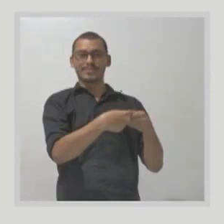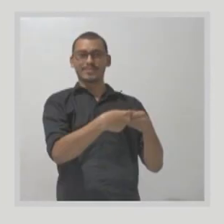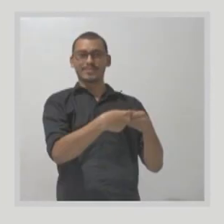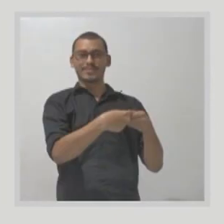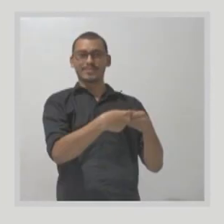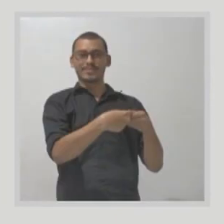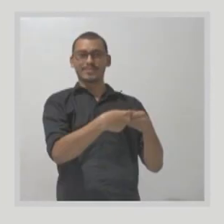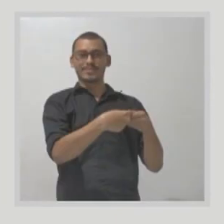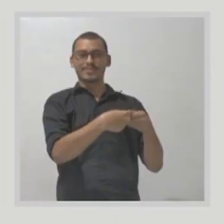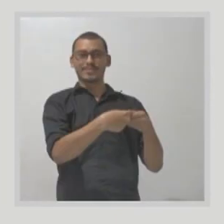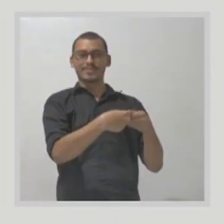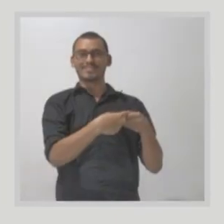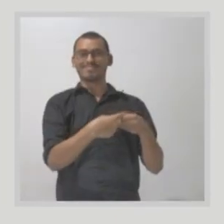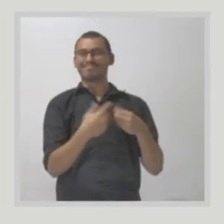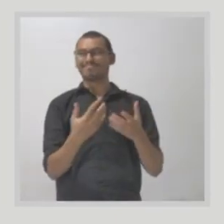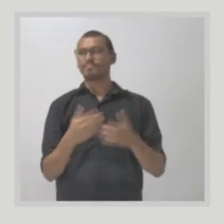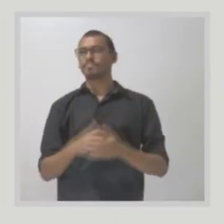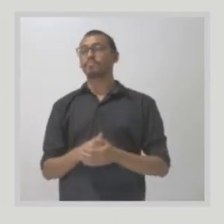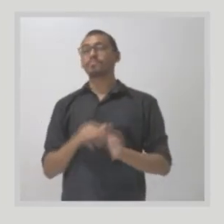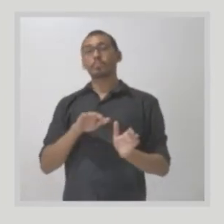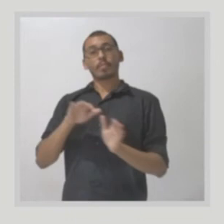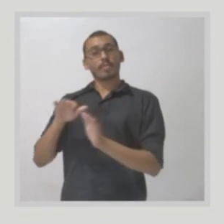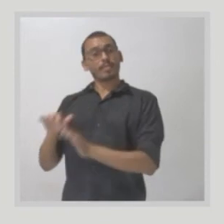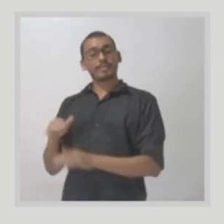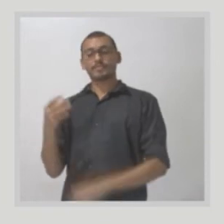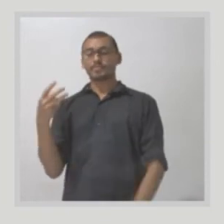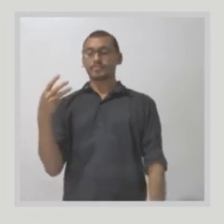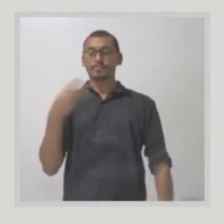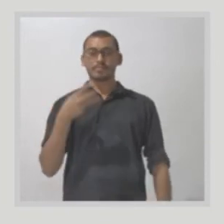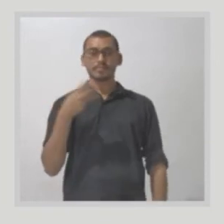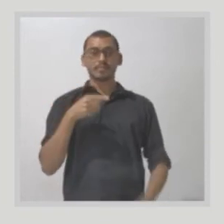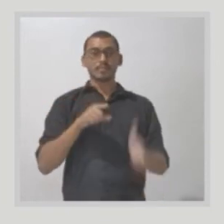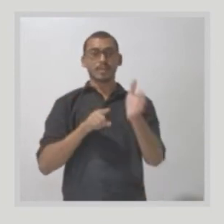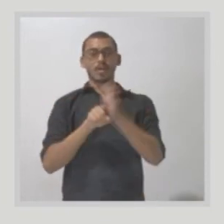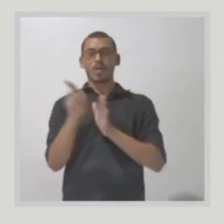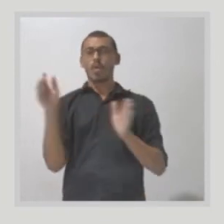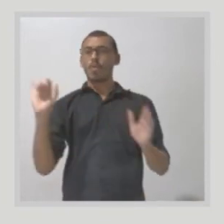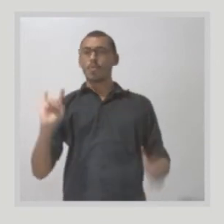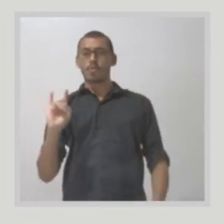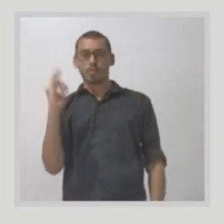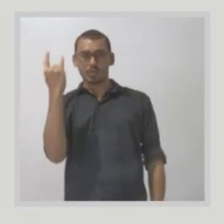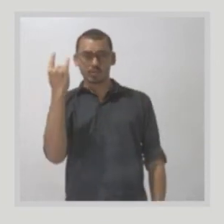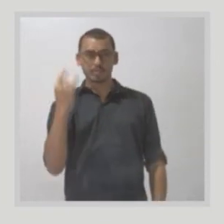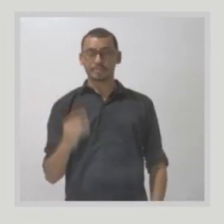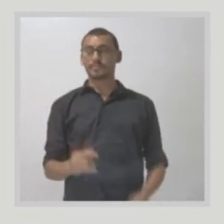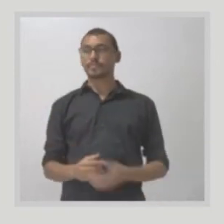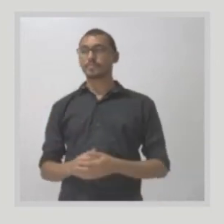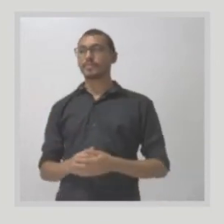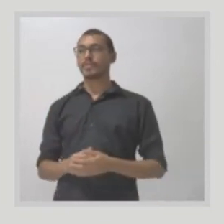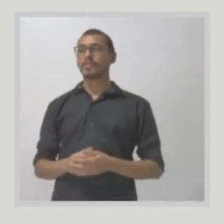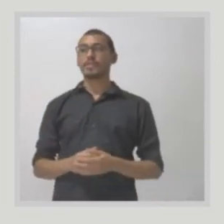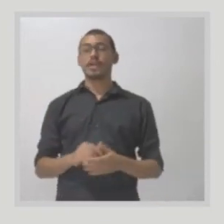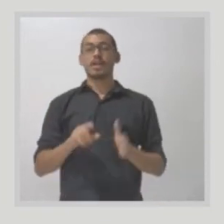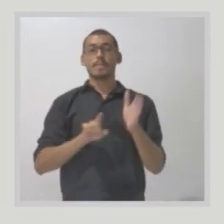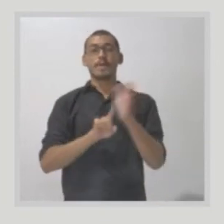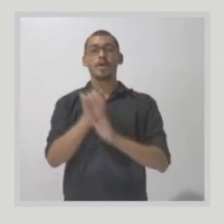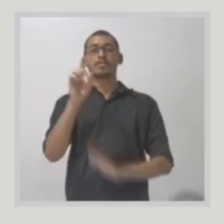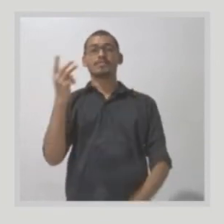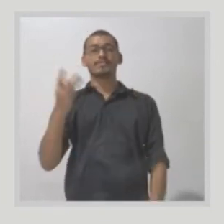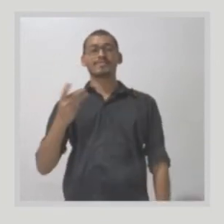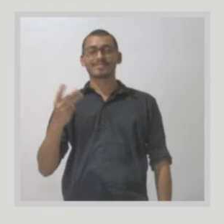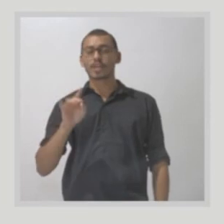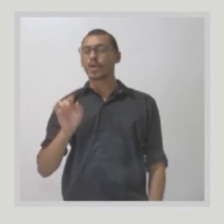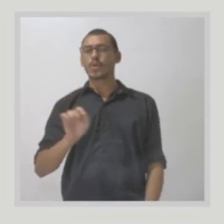falar caipira. Agora, a nossa última questão de hoje, a questão 3, que